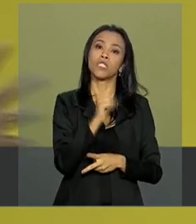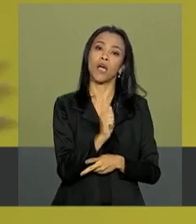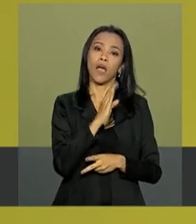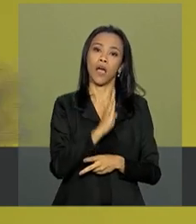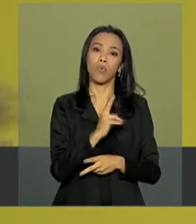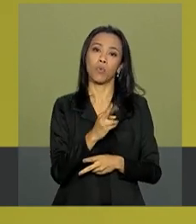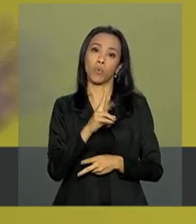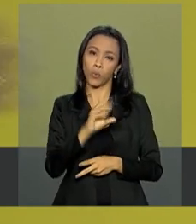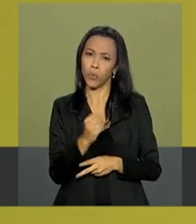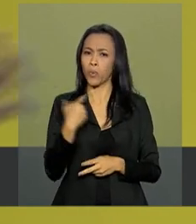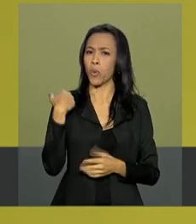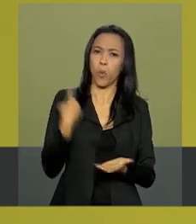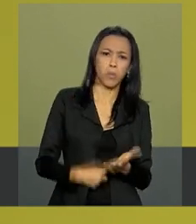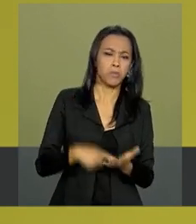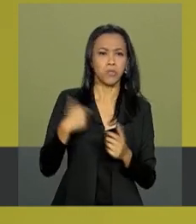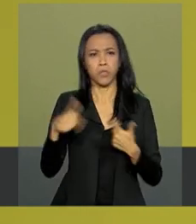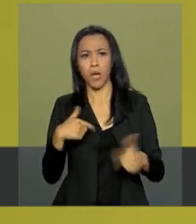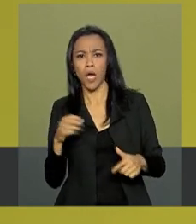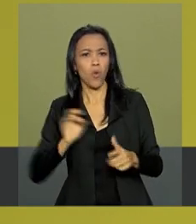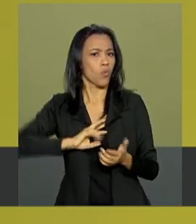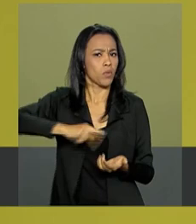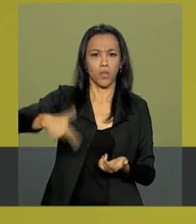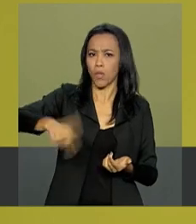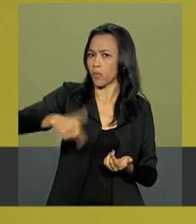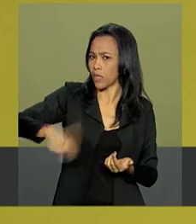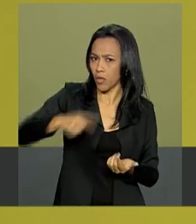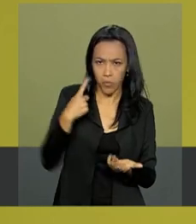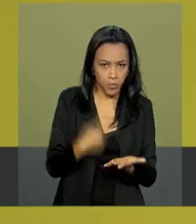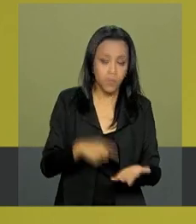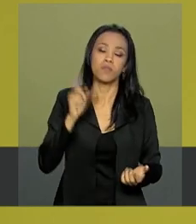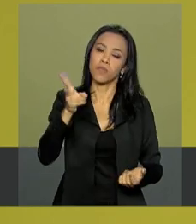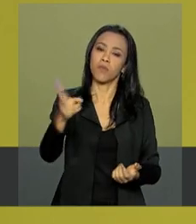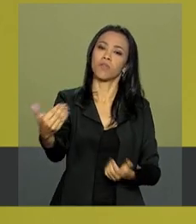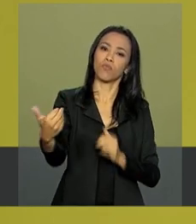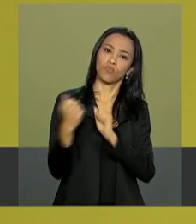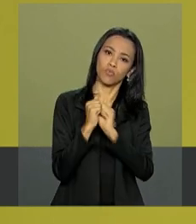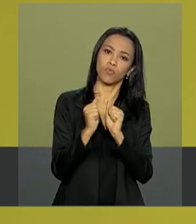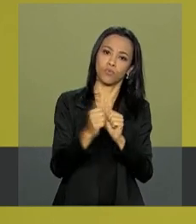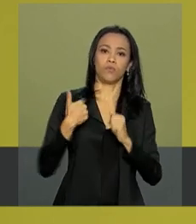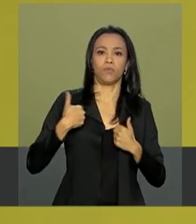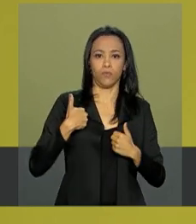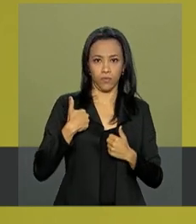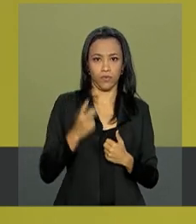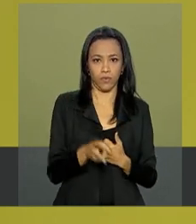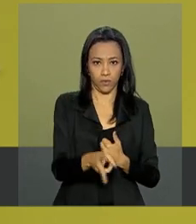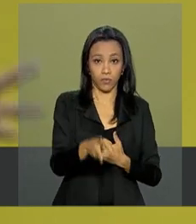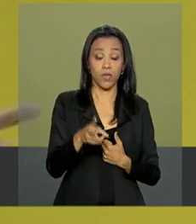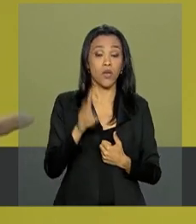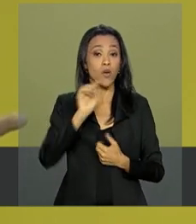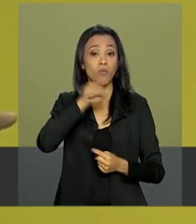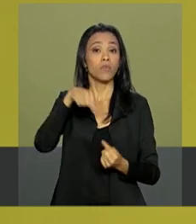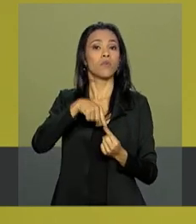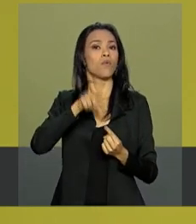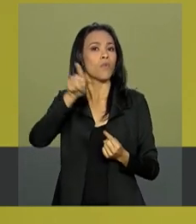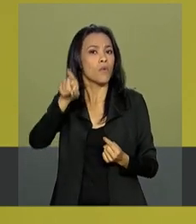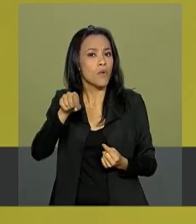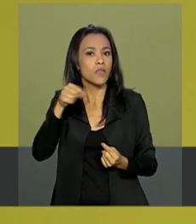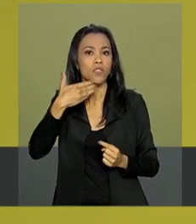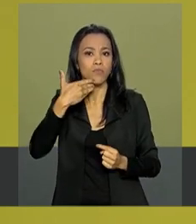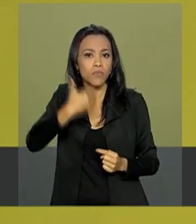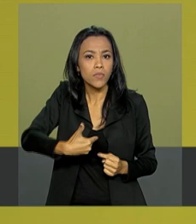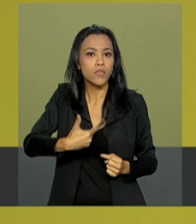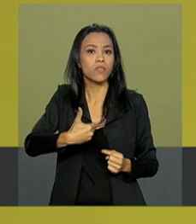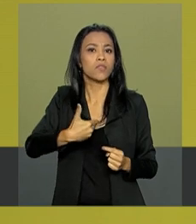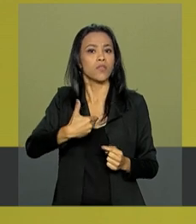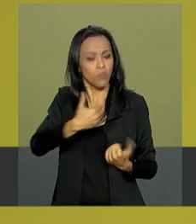agenda ou sem agenda, não importa, não é? Mas sempre estão comigo com vistas a pleitear em favor da